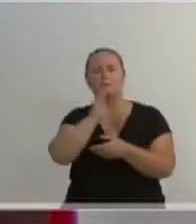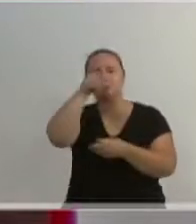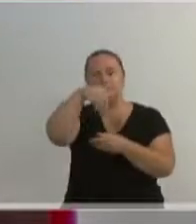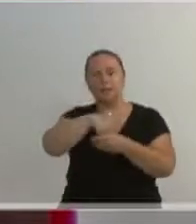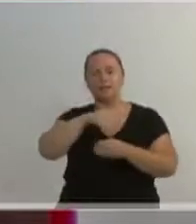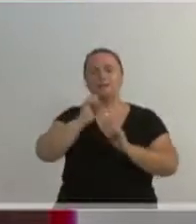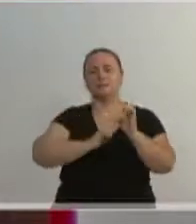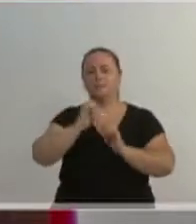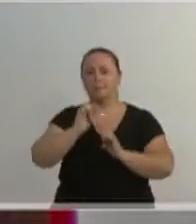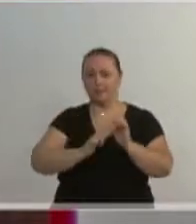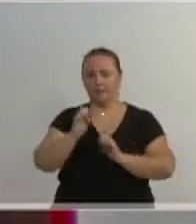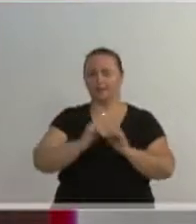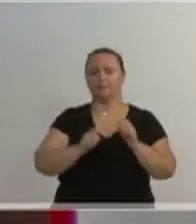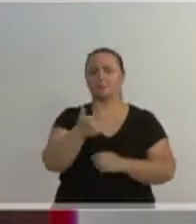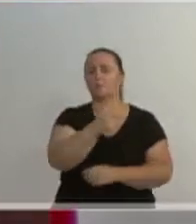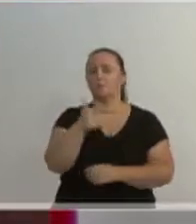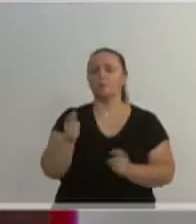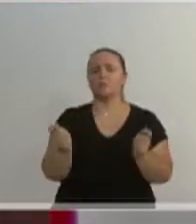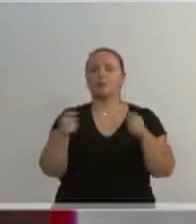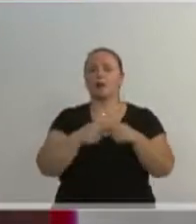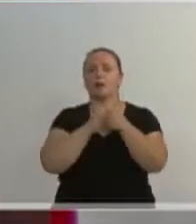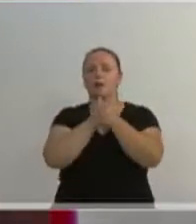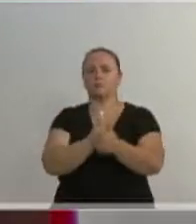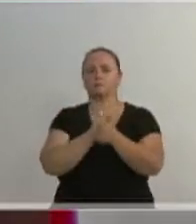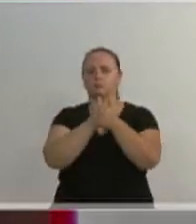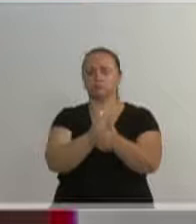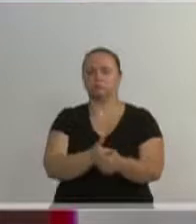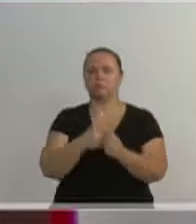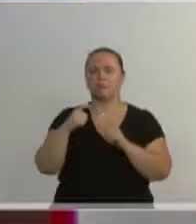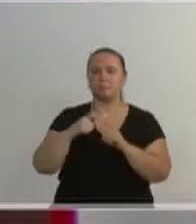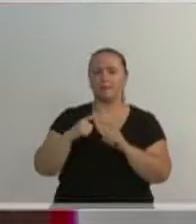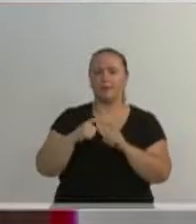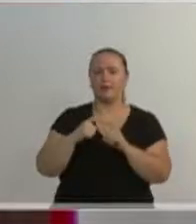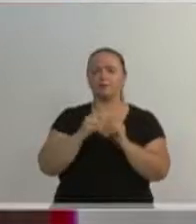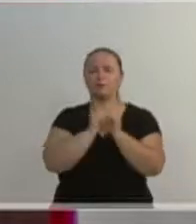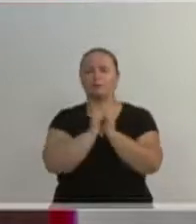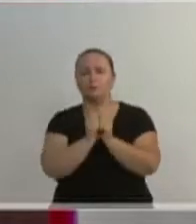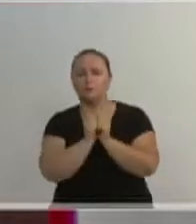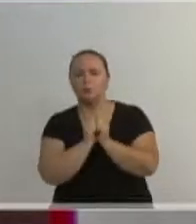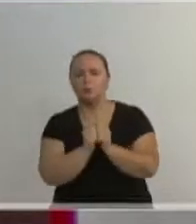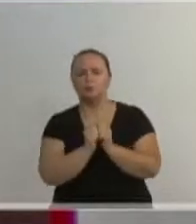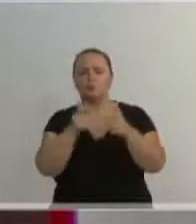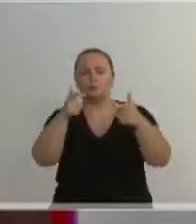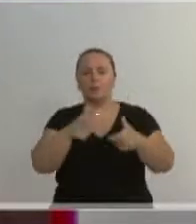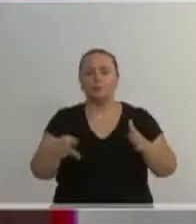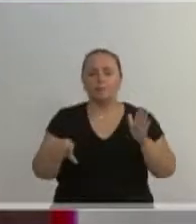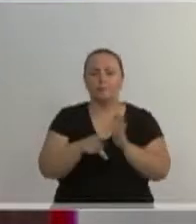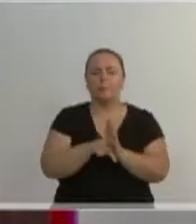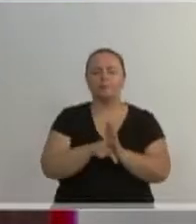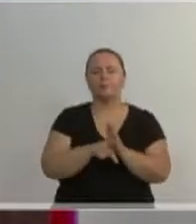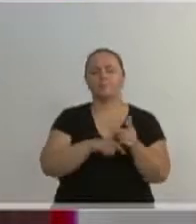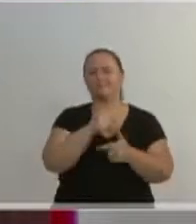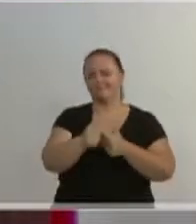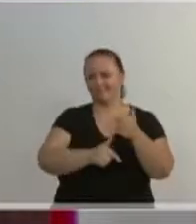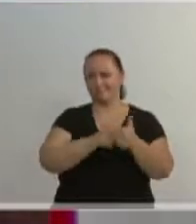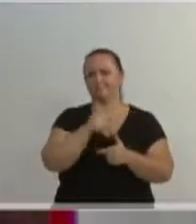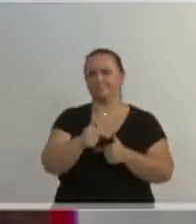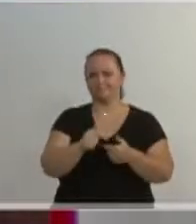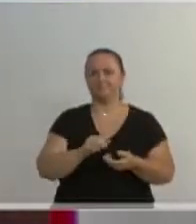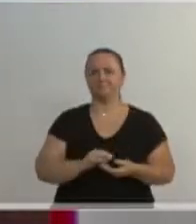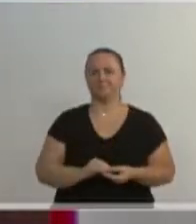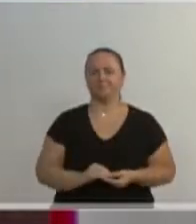ou a possibilidade de fazer o acompanhamento médico o centro referência o trabalhador é também presta